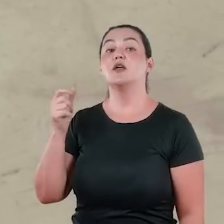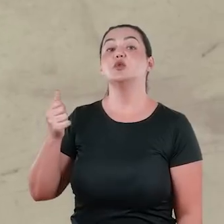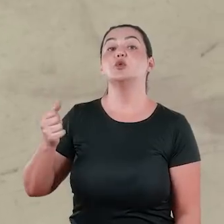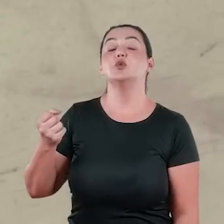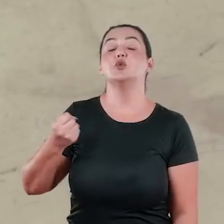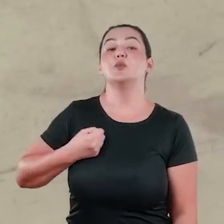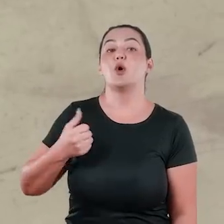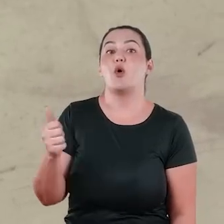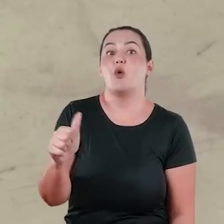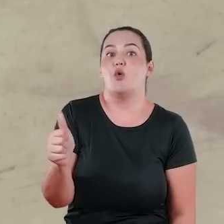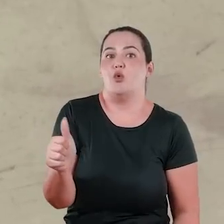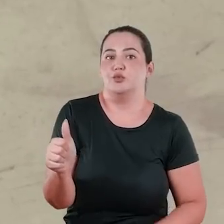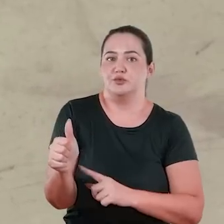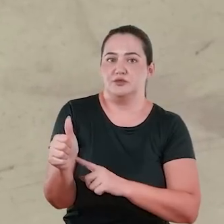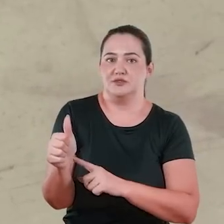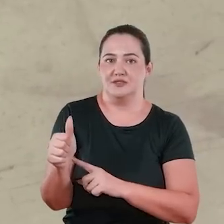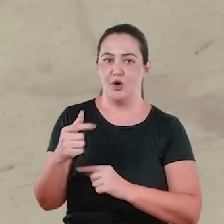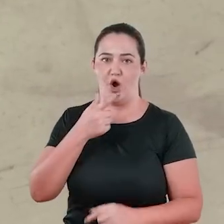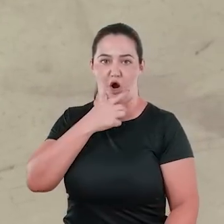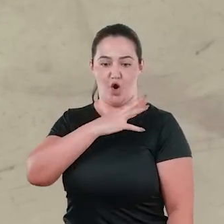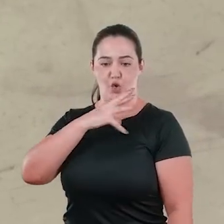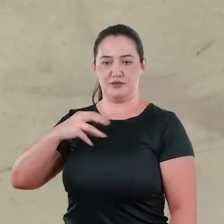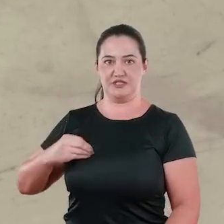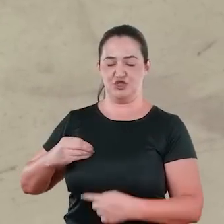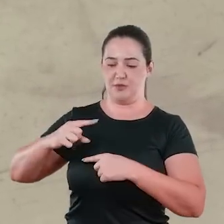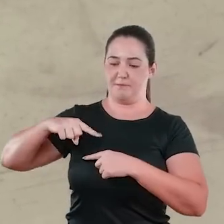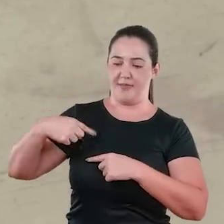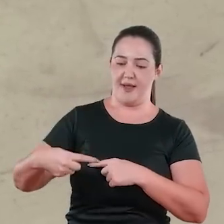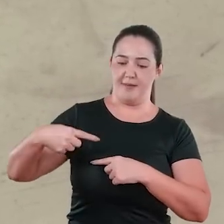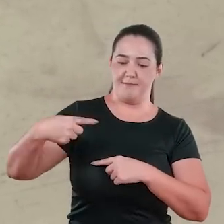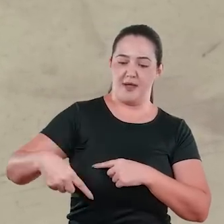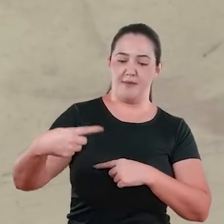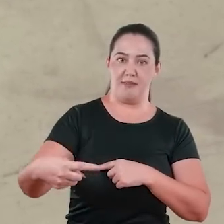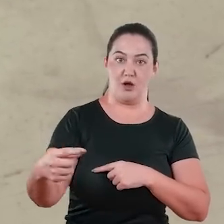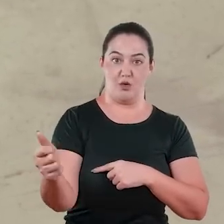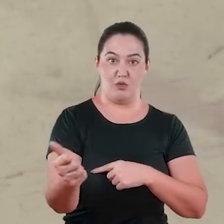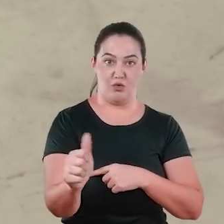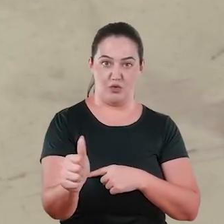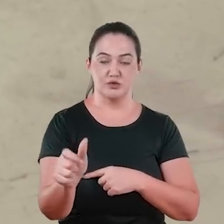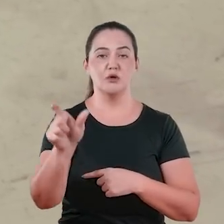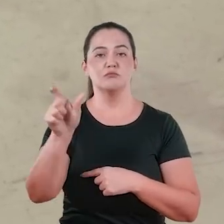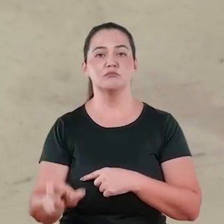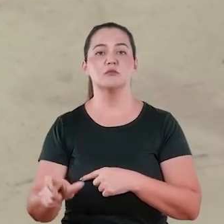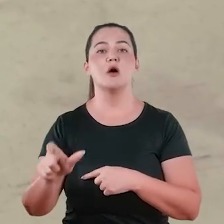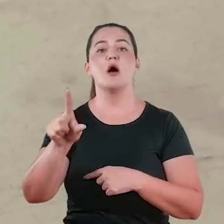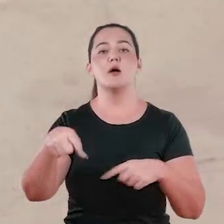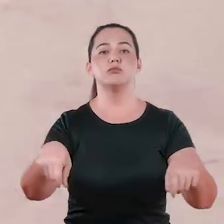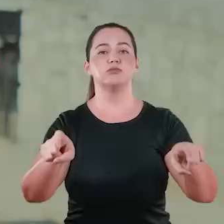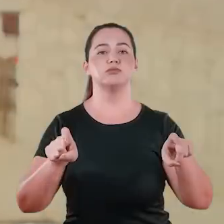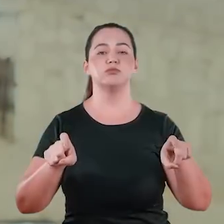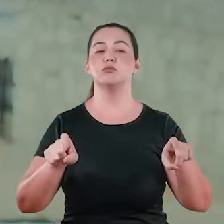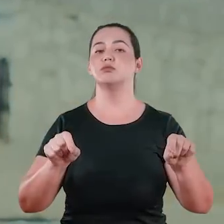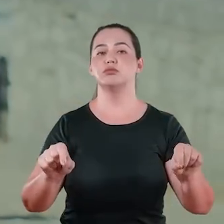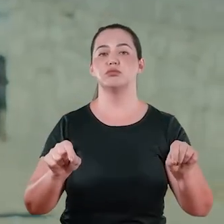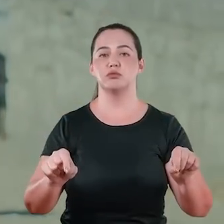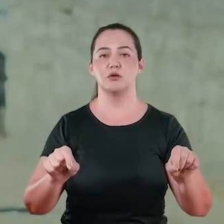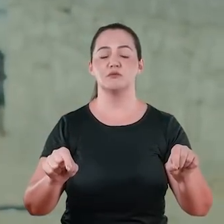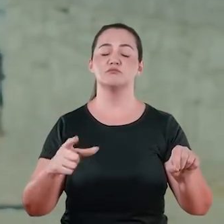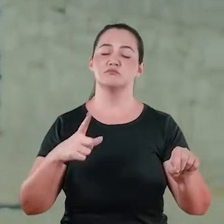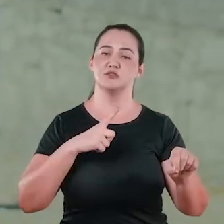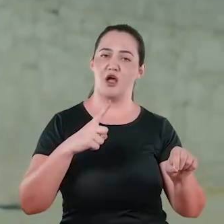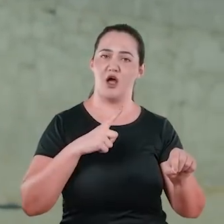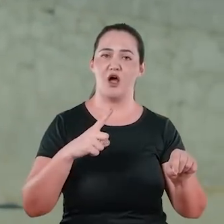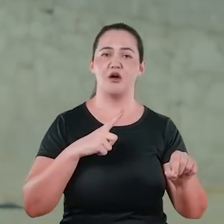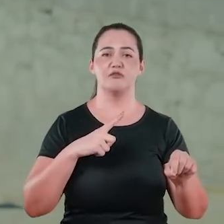era descendente daquele grande Constantino que no quarto século começou todo esse movimento de expansão. E ele